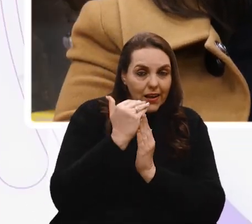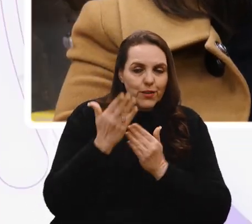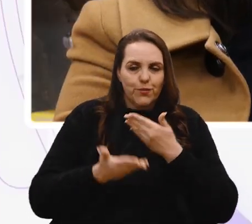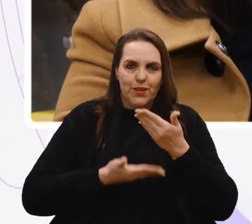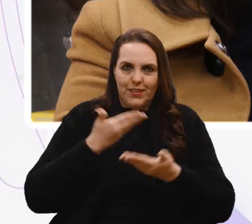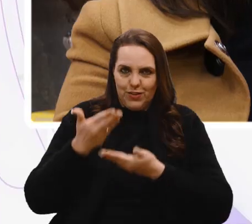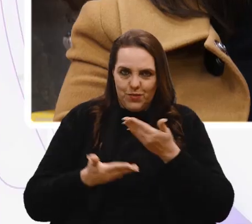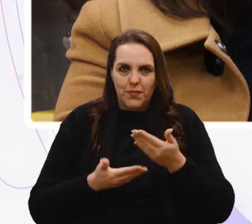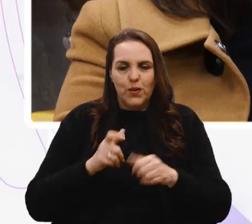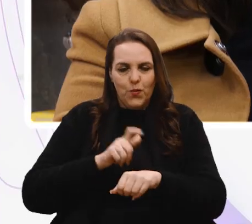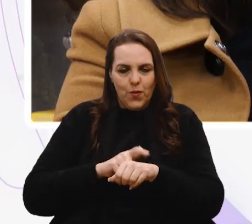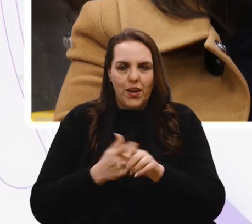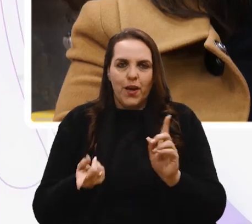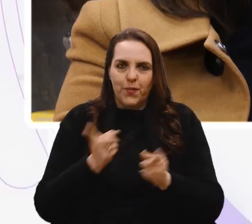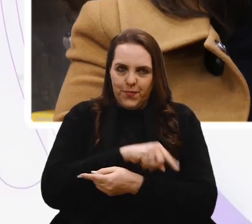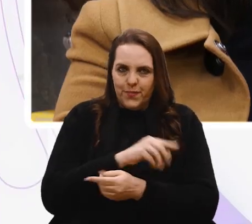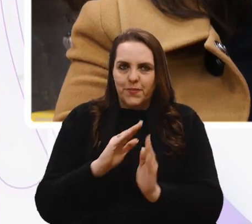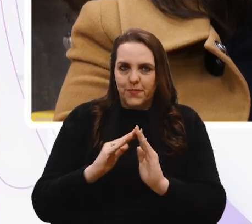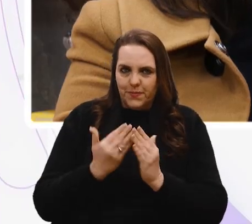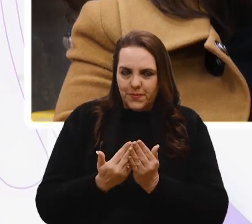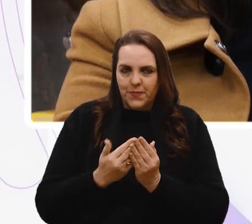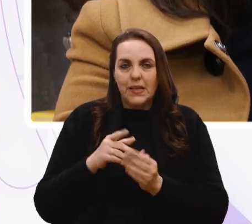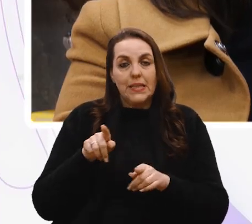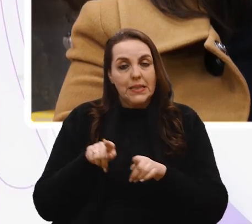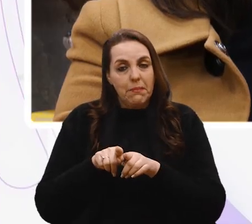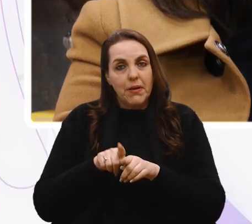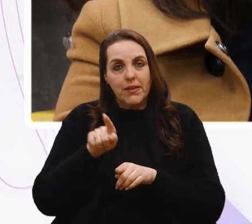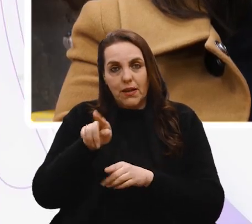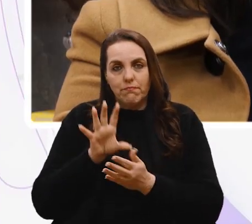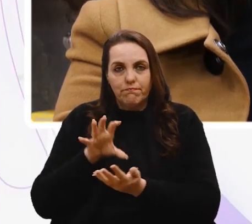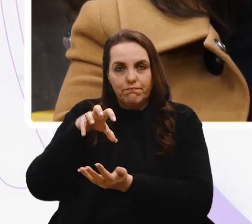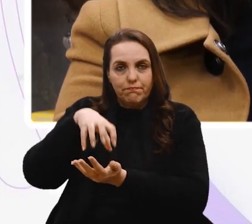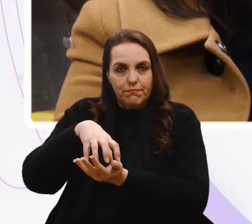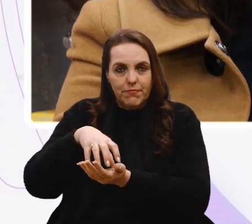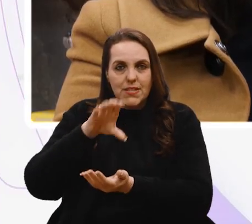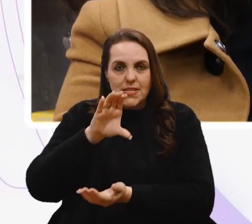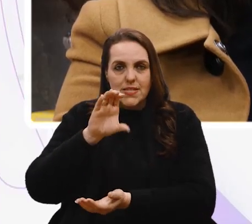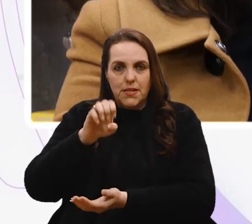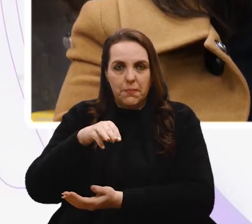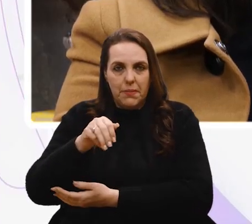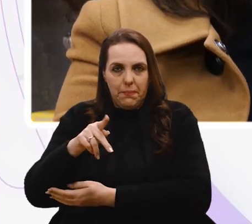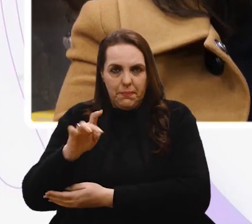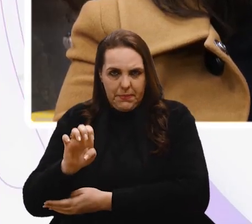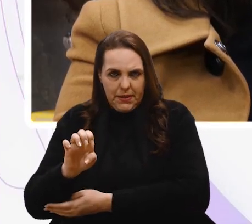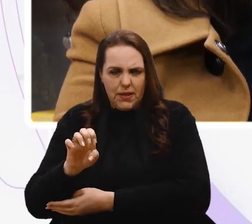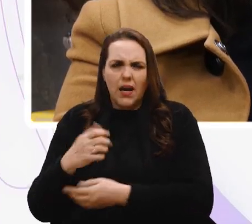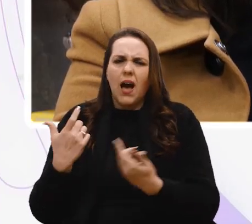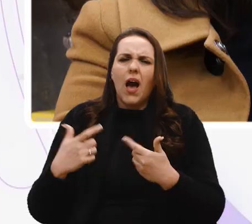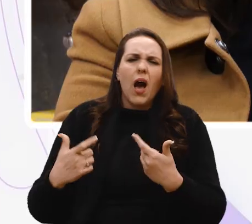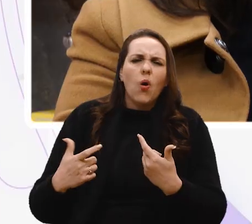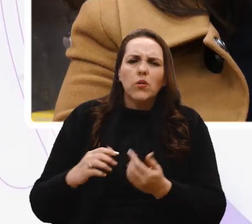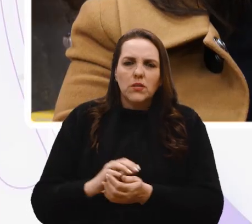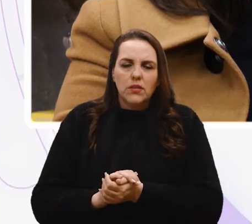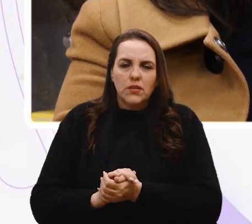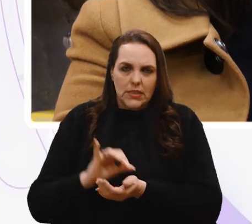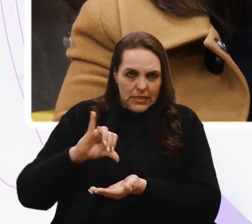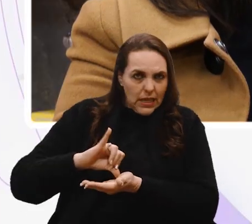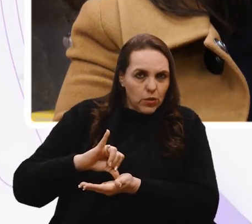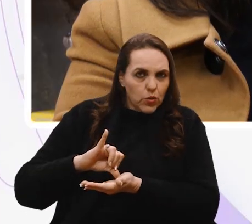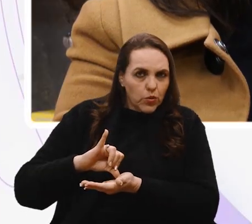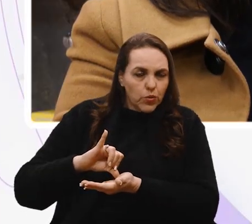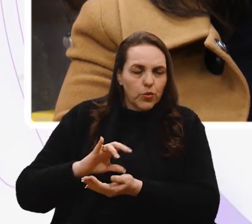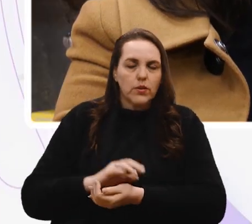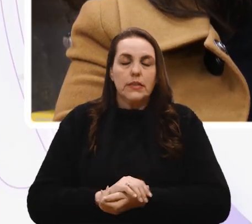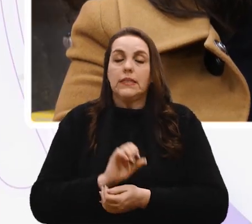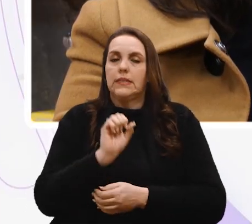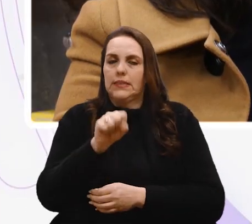de contraturno lá na escola, também tem esse do CEMAP. E o CEMAP fica aqui na área central. Isso mesmo,